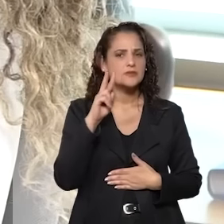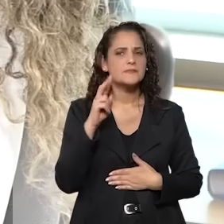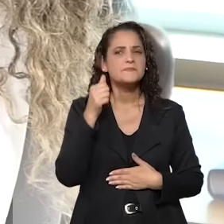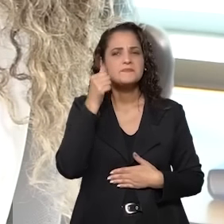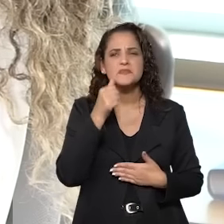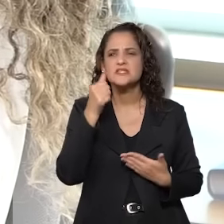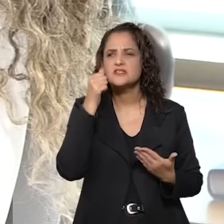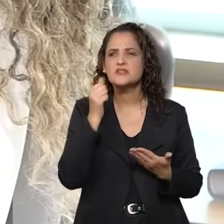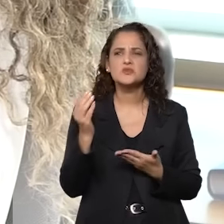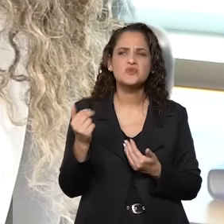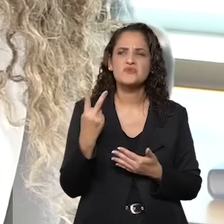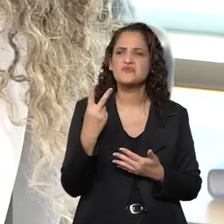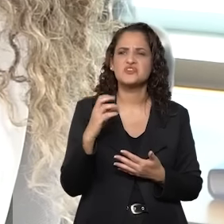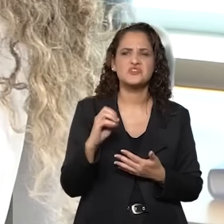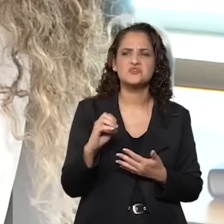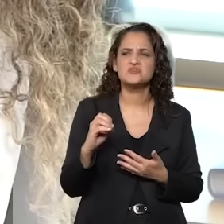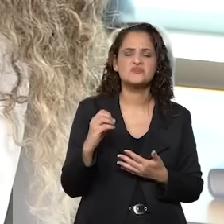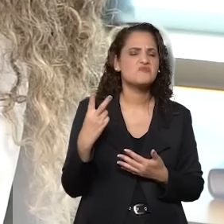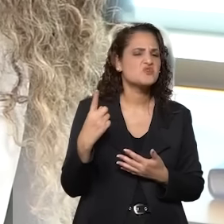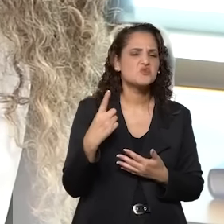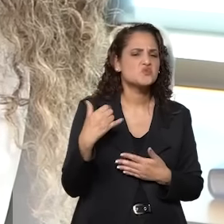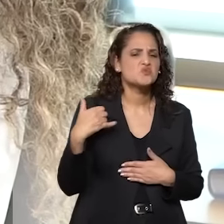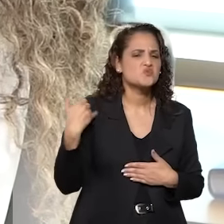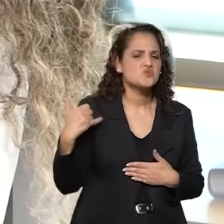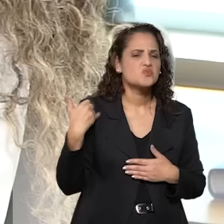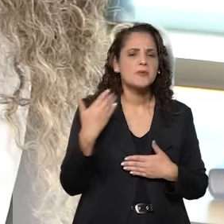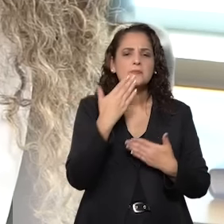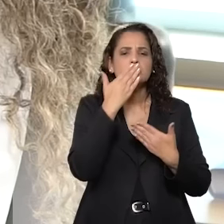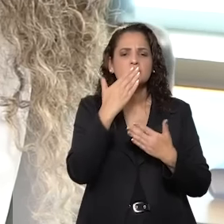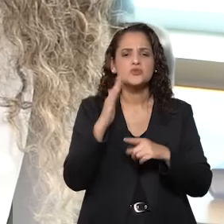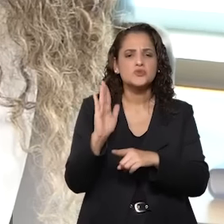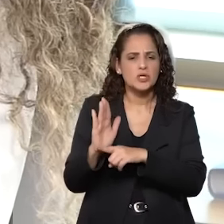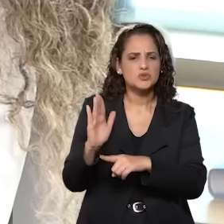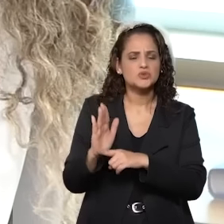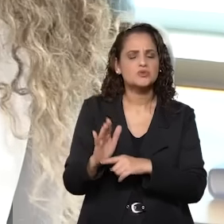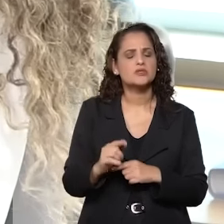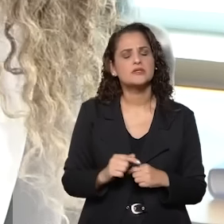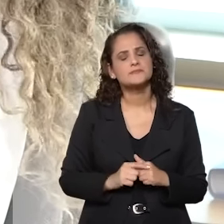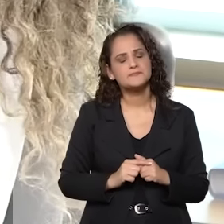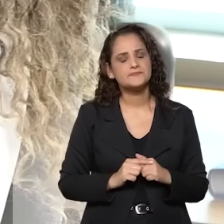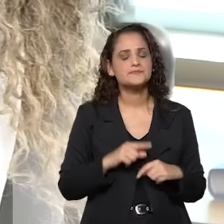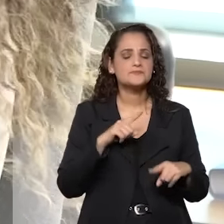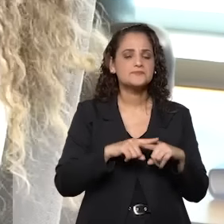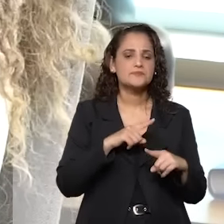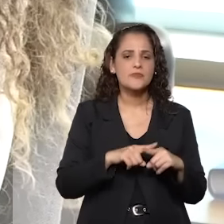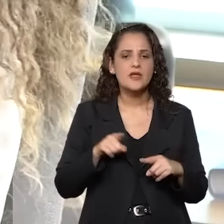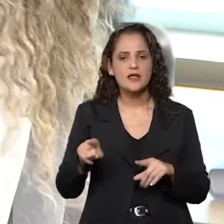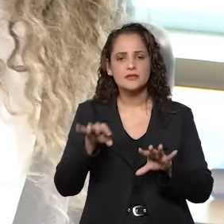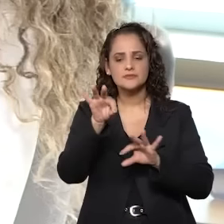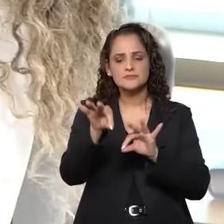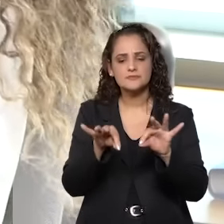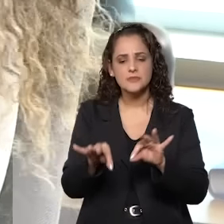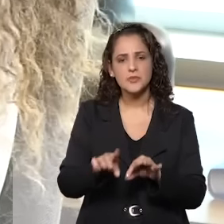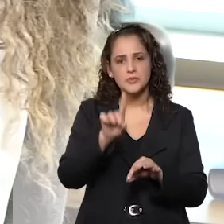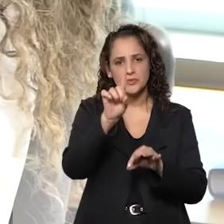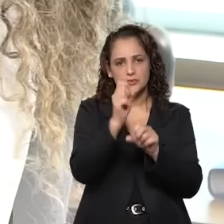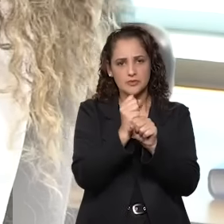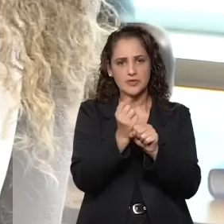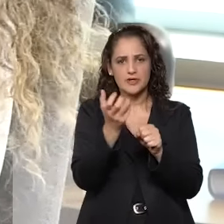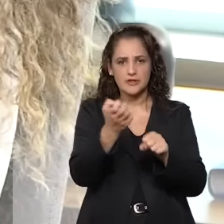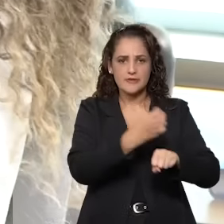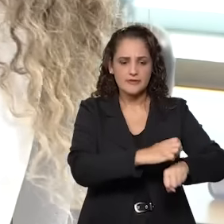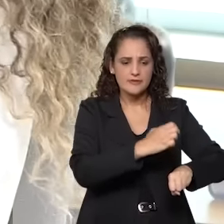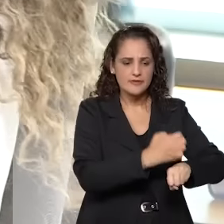essa menina ela planejou durante um ano que ela queria fazer estágio numa determinada empresa x dessas que são as empresas dos